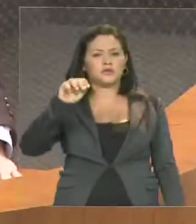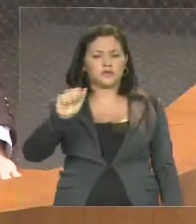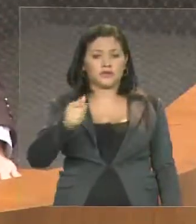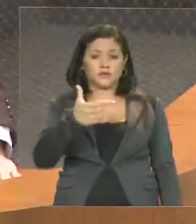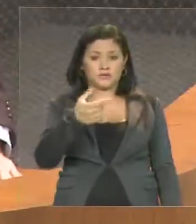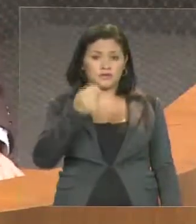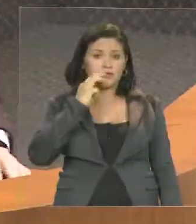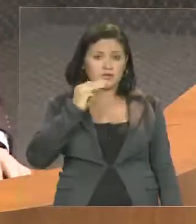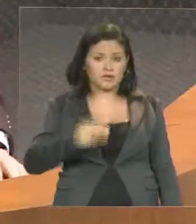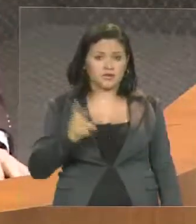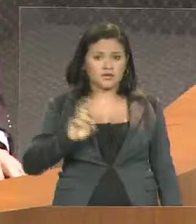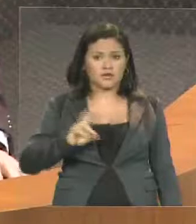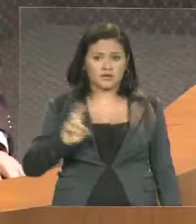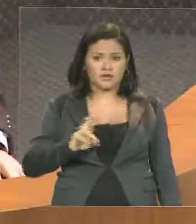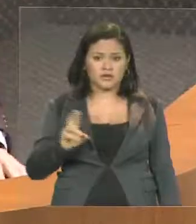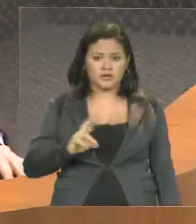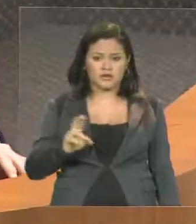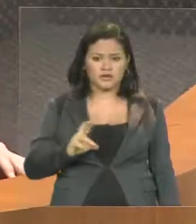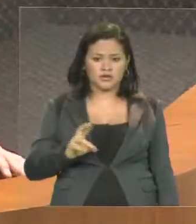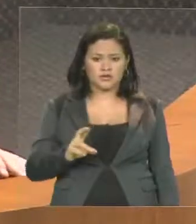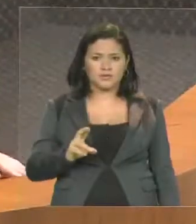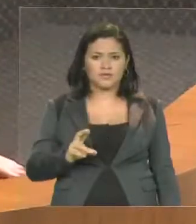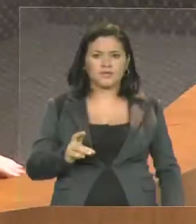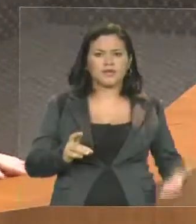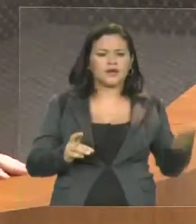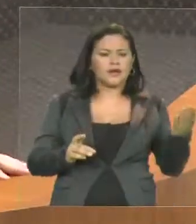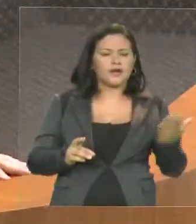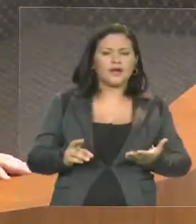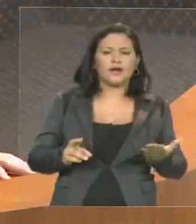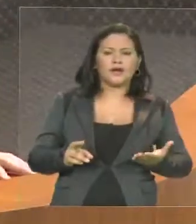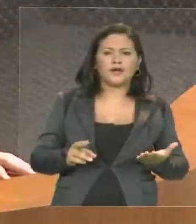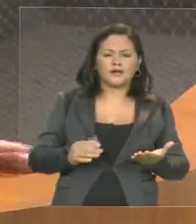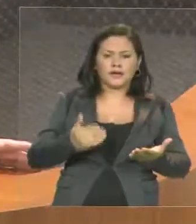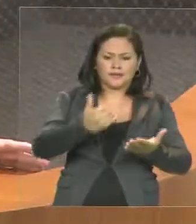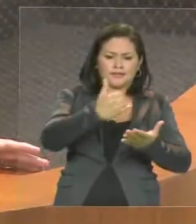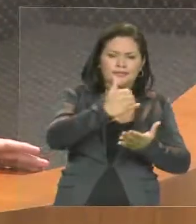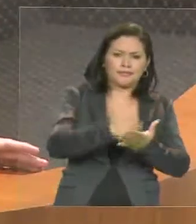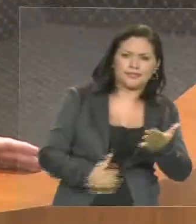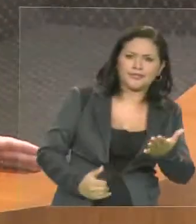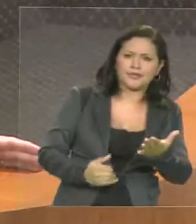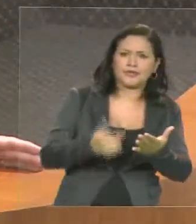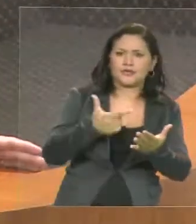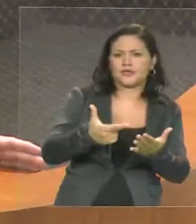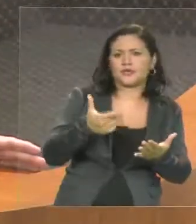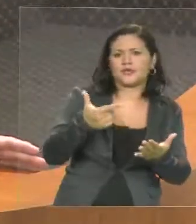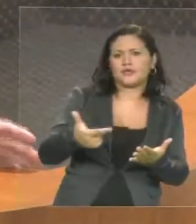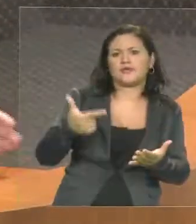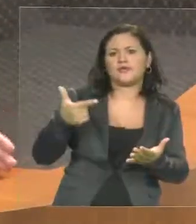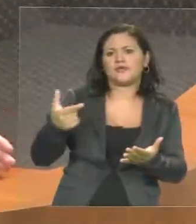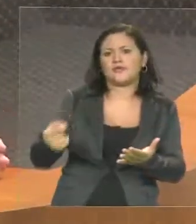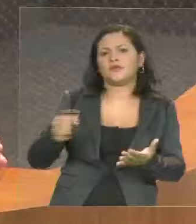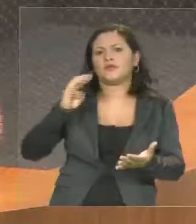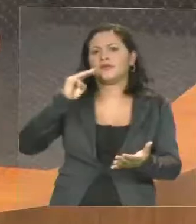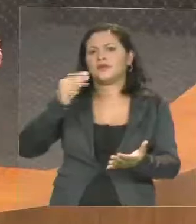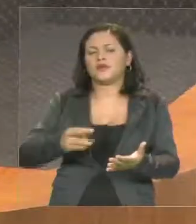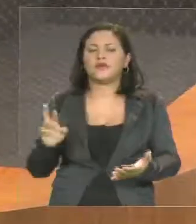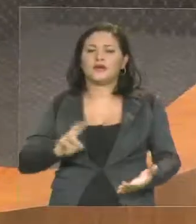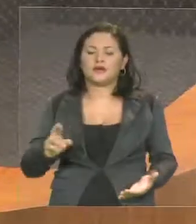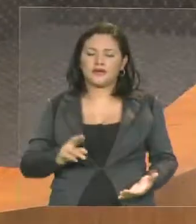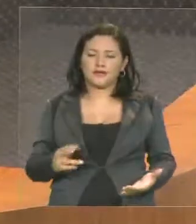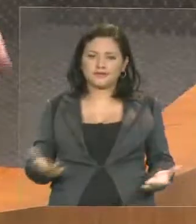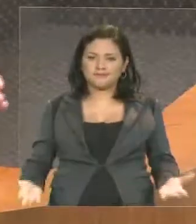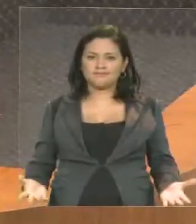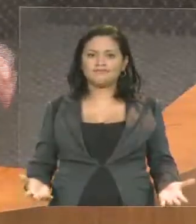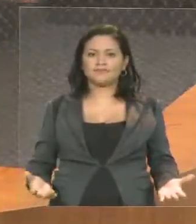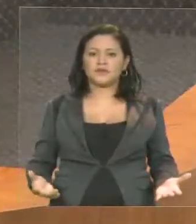comprometem com 20 milhões e de uma canetada só tira 220 do Estado do Maranhão. Então é coisa sem nexo, sem fundamento, e que esta